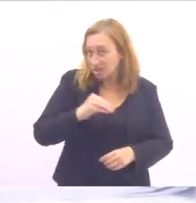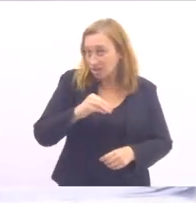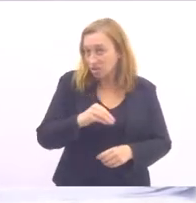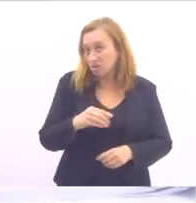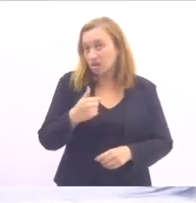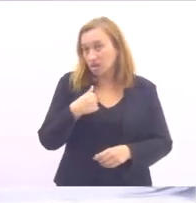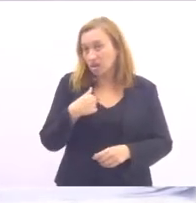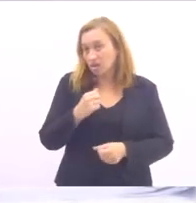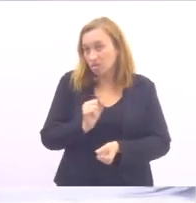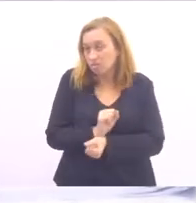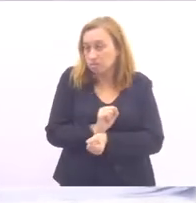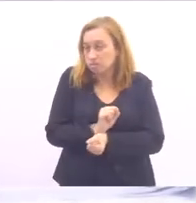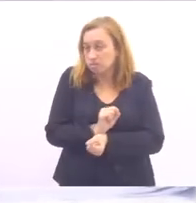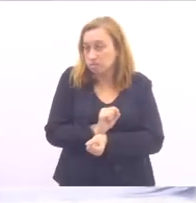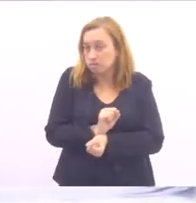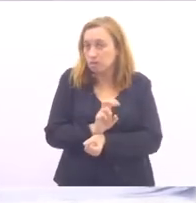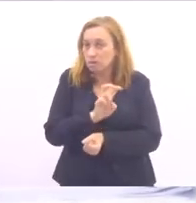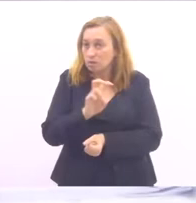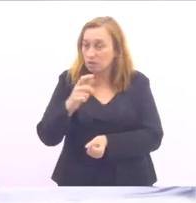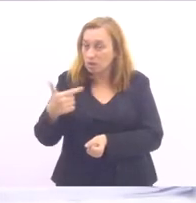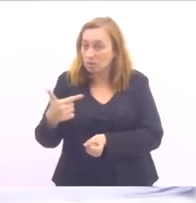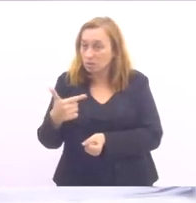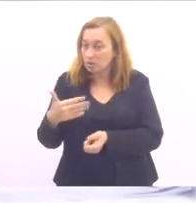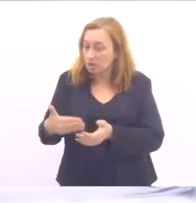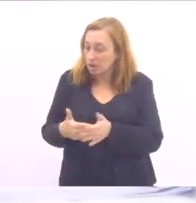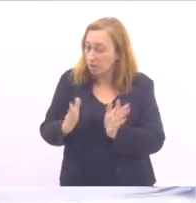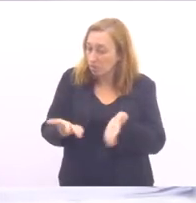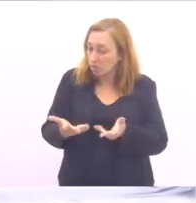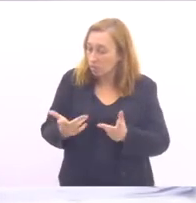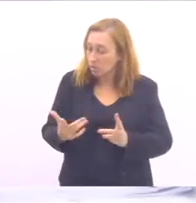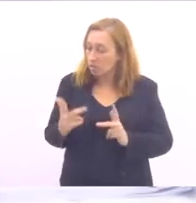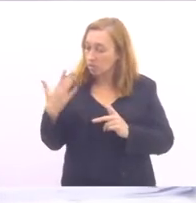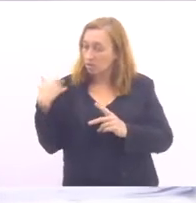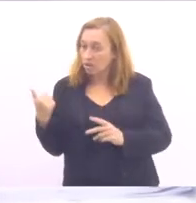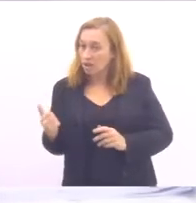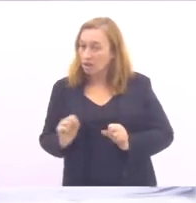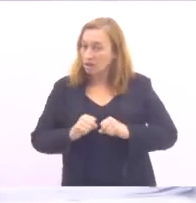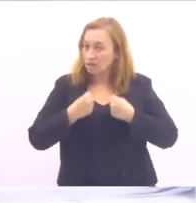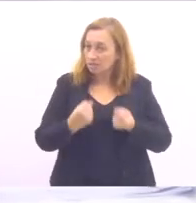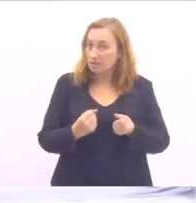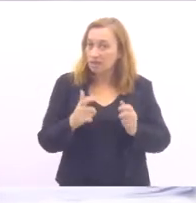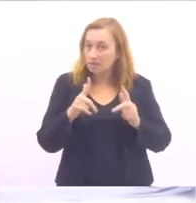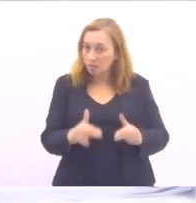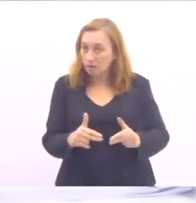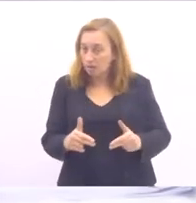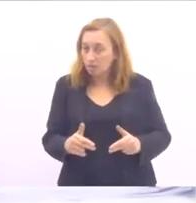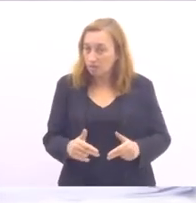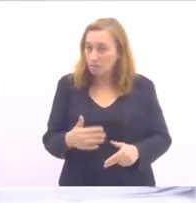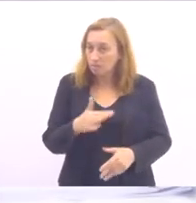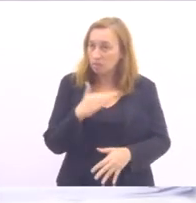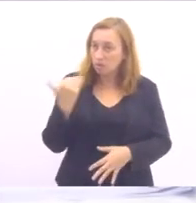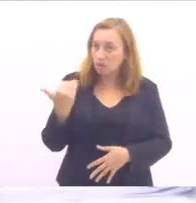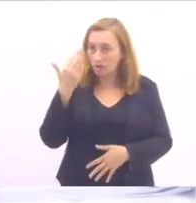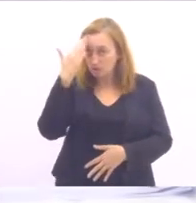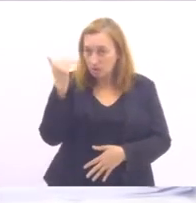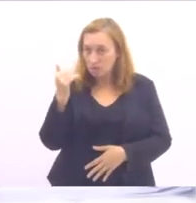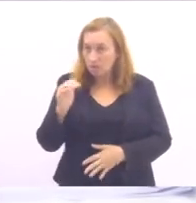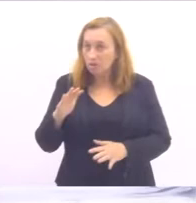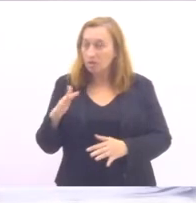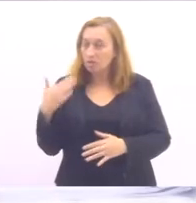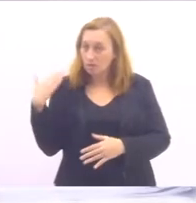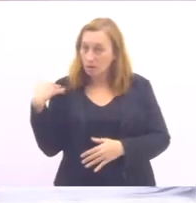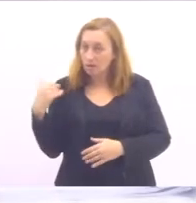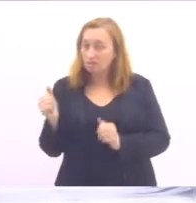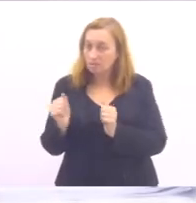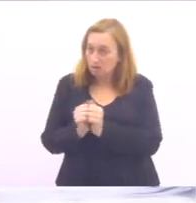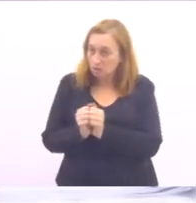estava torturado há 52 anos atrás e estou até hoje no mesmo lado defendendo as mesmas causas. E quando eu morrer, eu sei de que lado eu vou estar. Eu vou estar